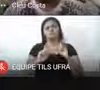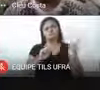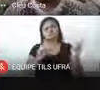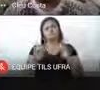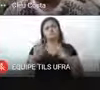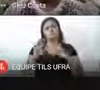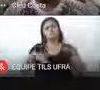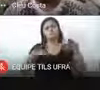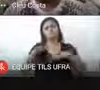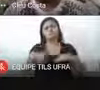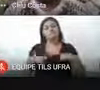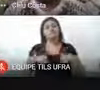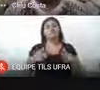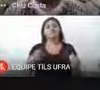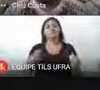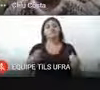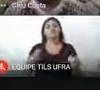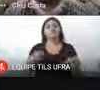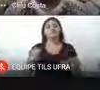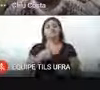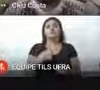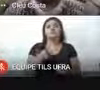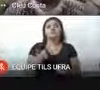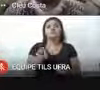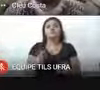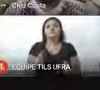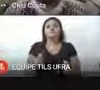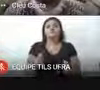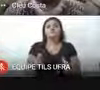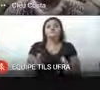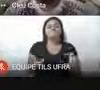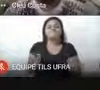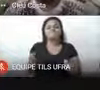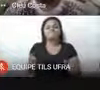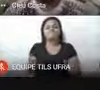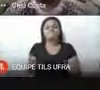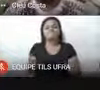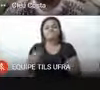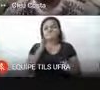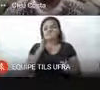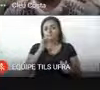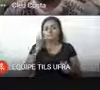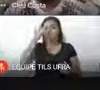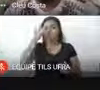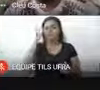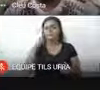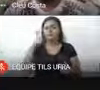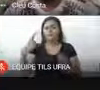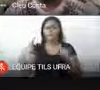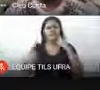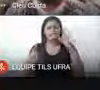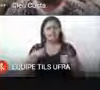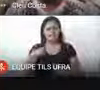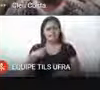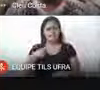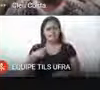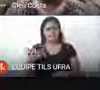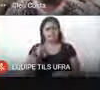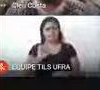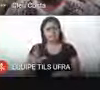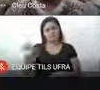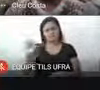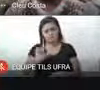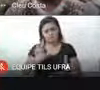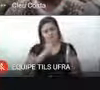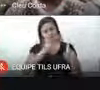gente não tem noção daquela que interessa também nesse campo da literatura, da invisibilidade. Então, coloca